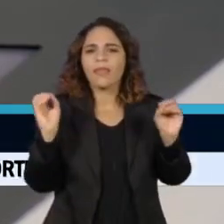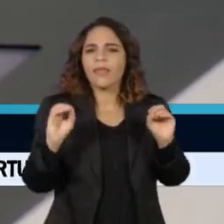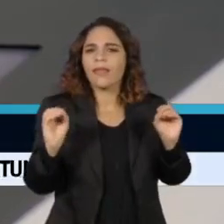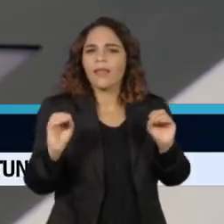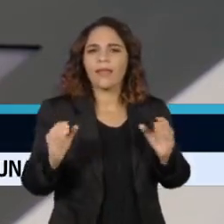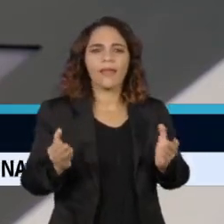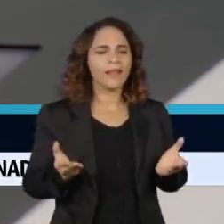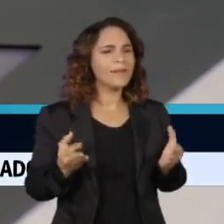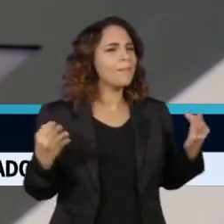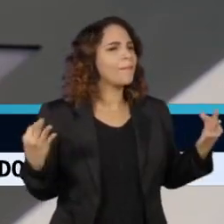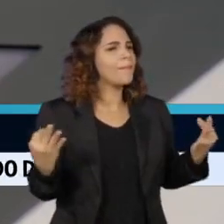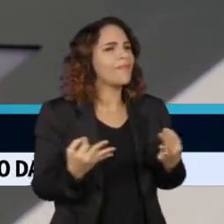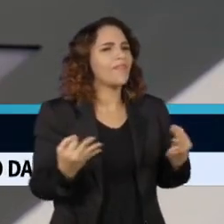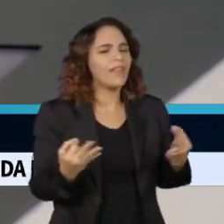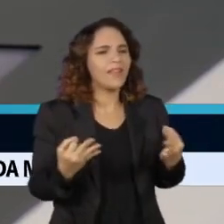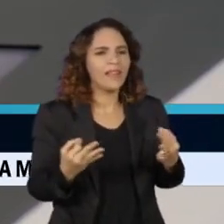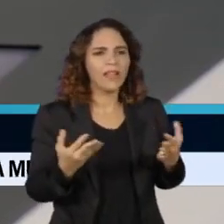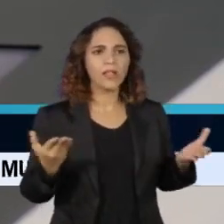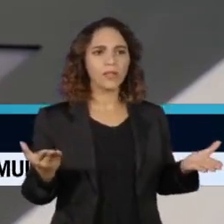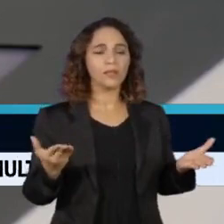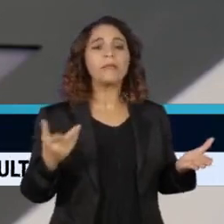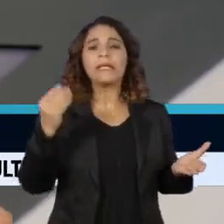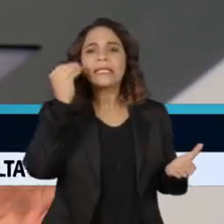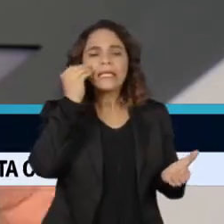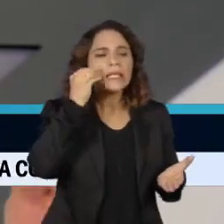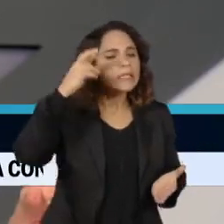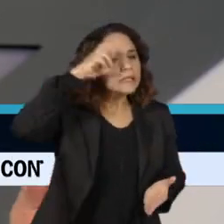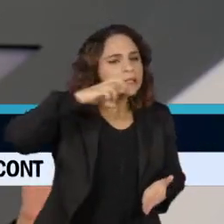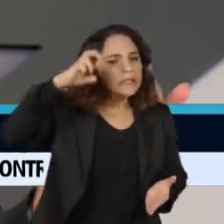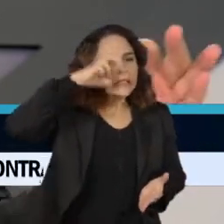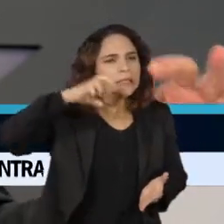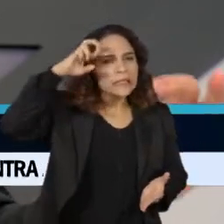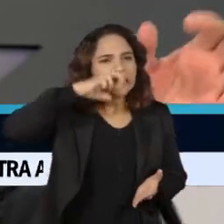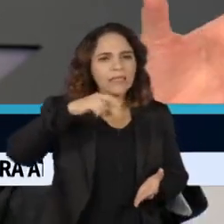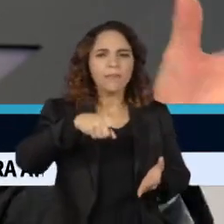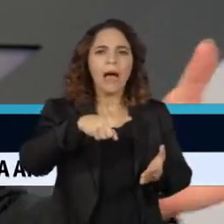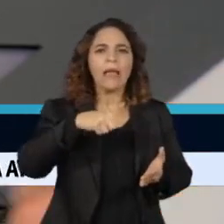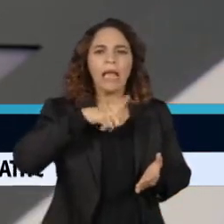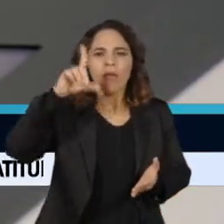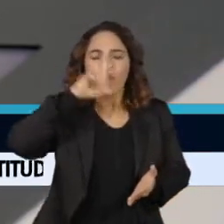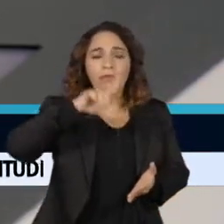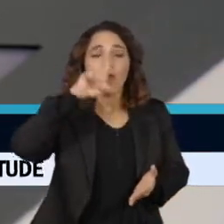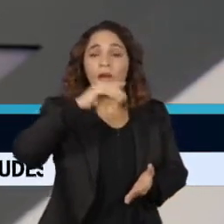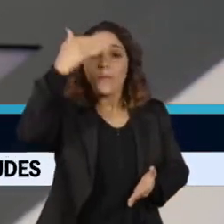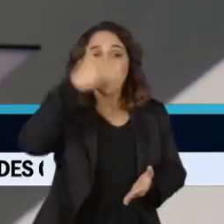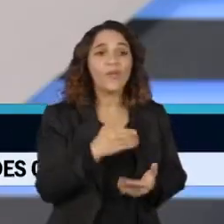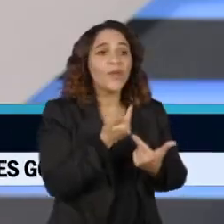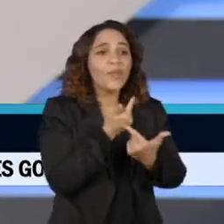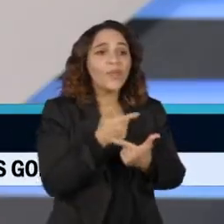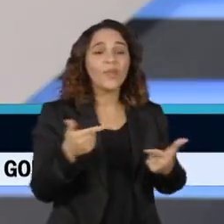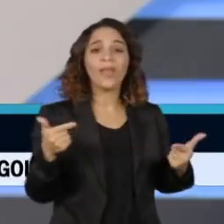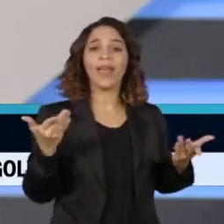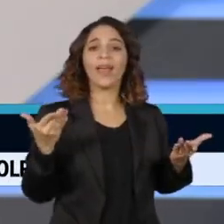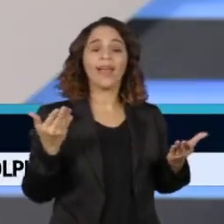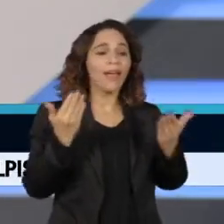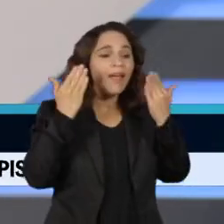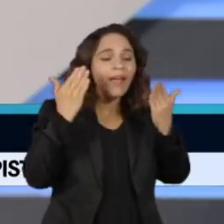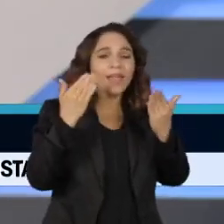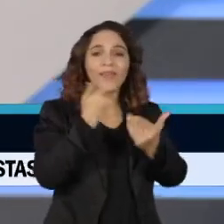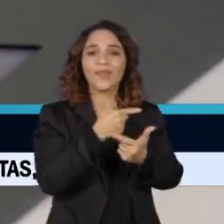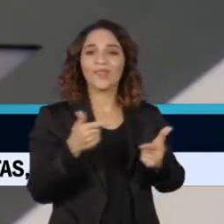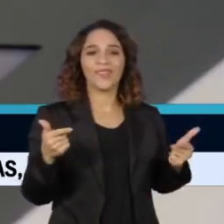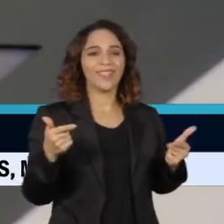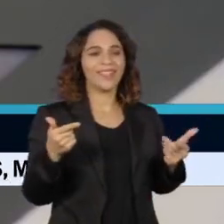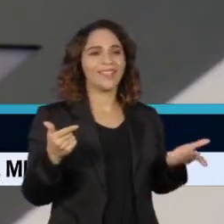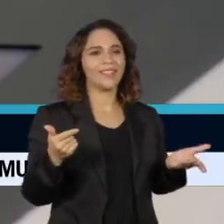foi perfeita, não se acha nada que possa vir a ter esse tipo de questionamento. Então, um